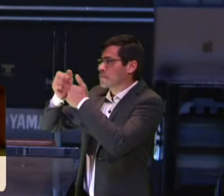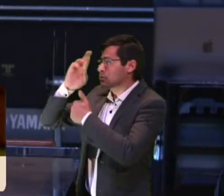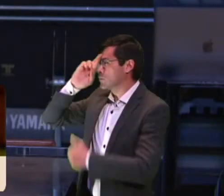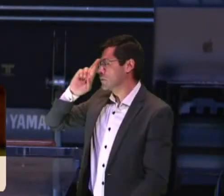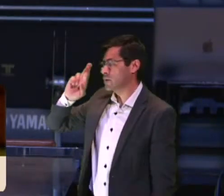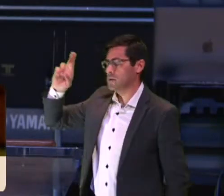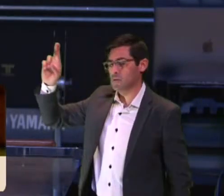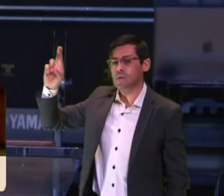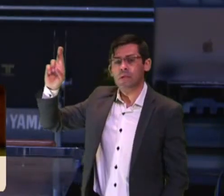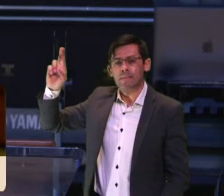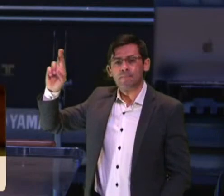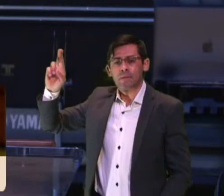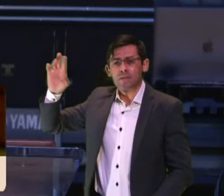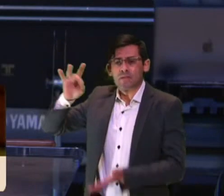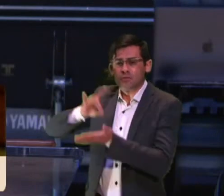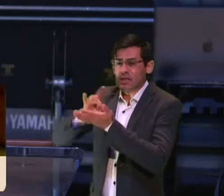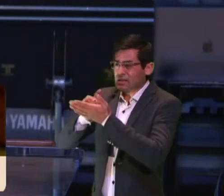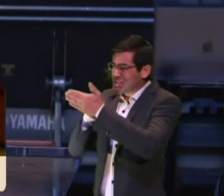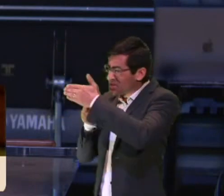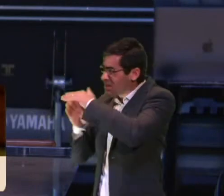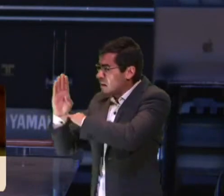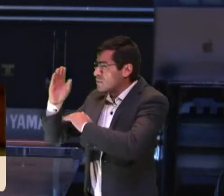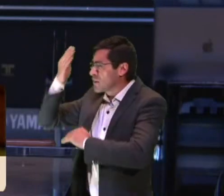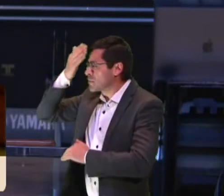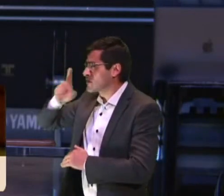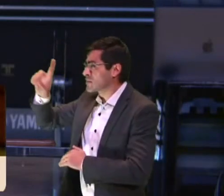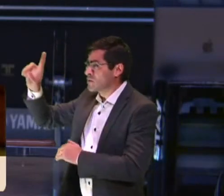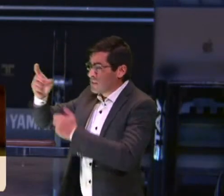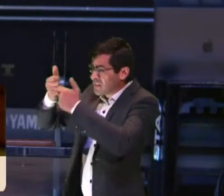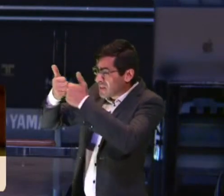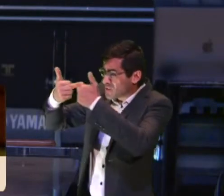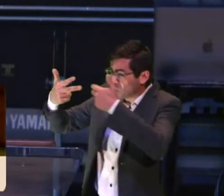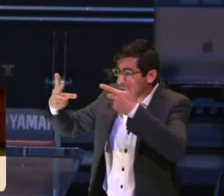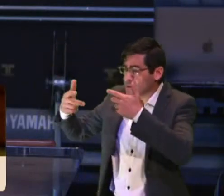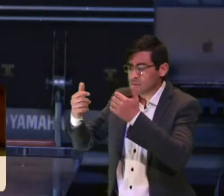Entramos no lugar onde as coisas de Deus simplesmente acontecem.